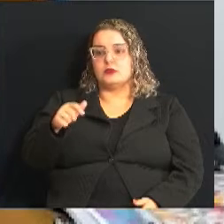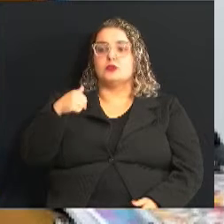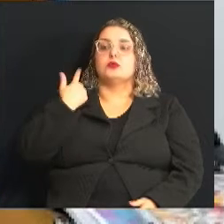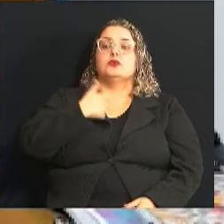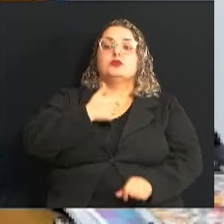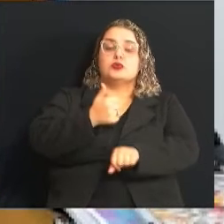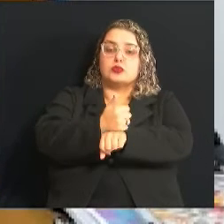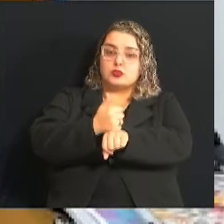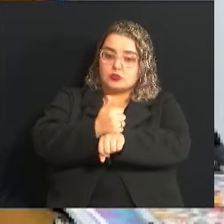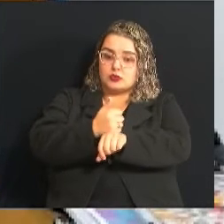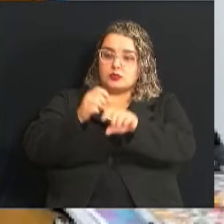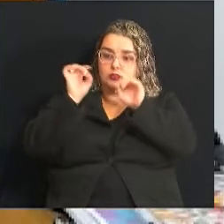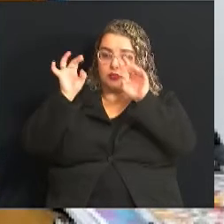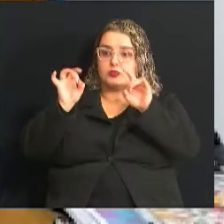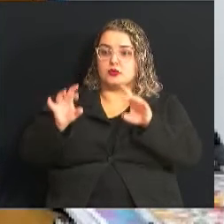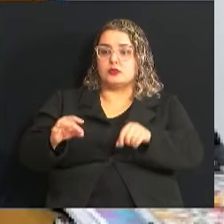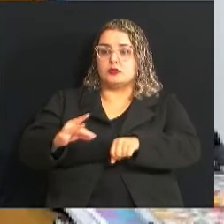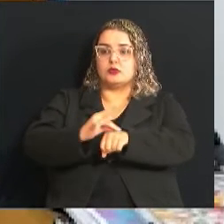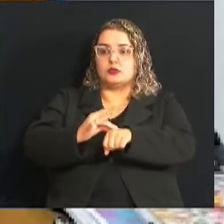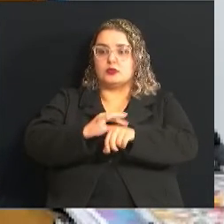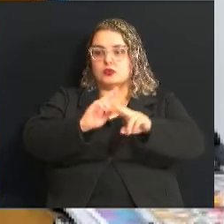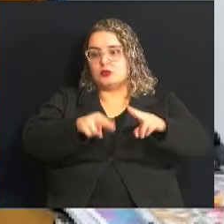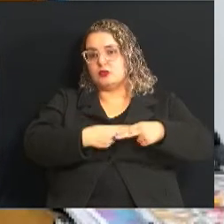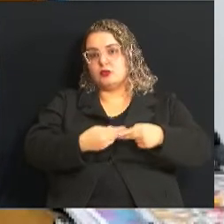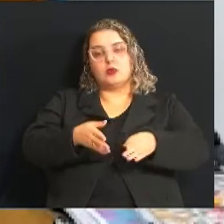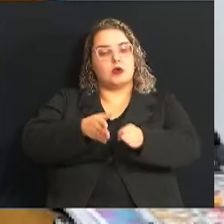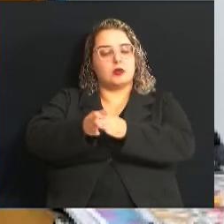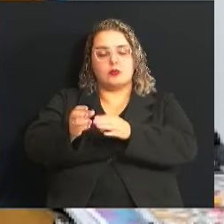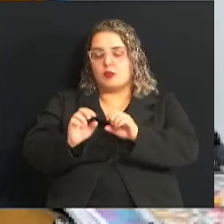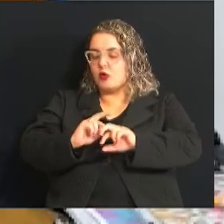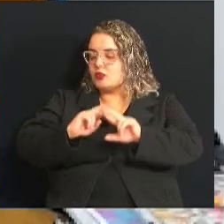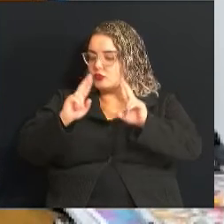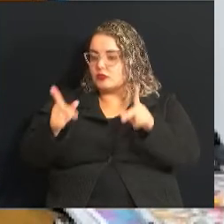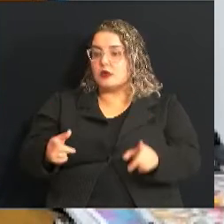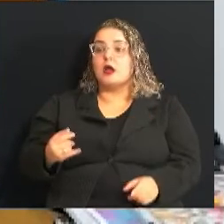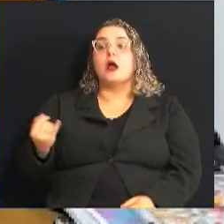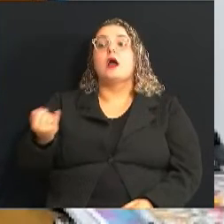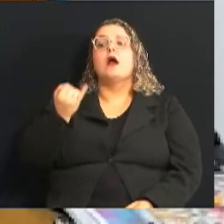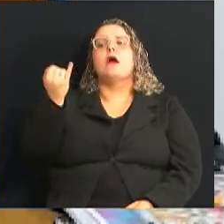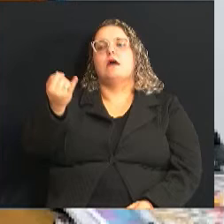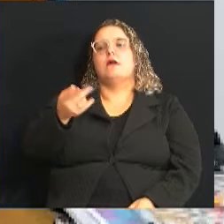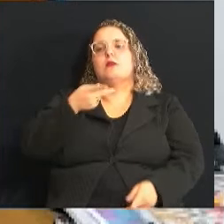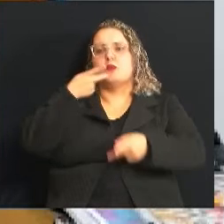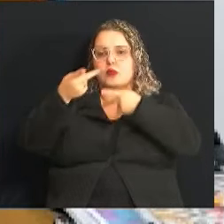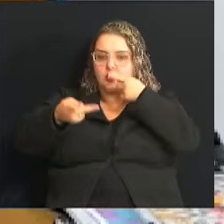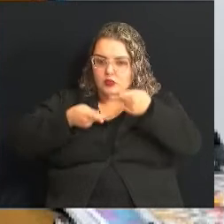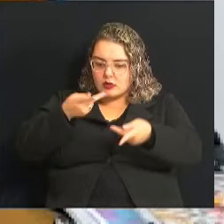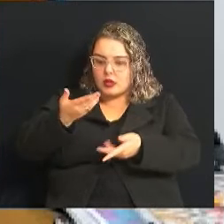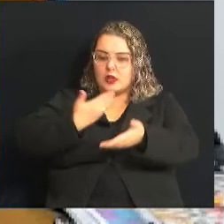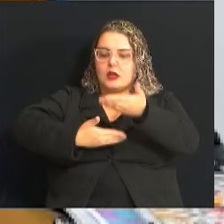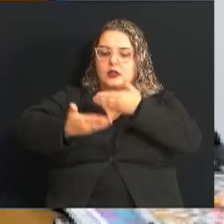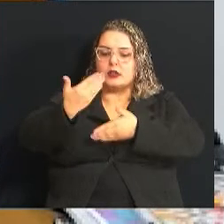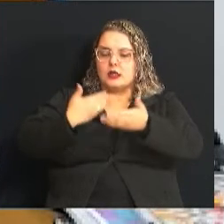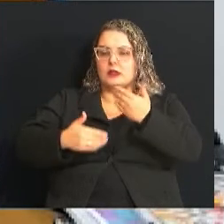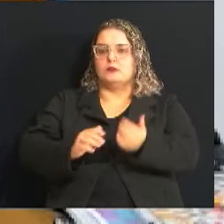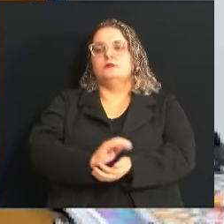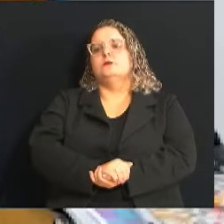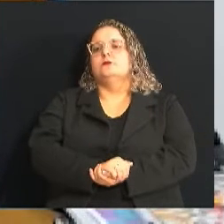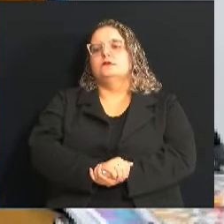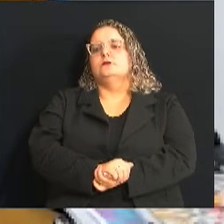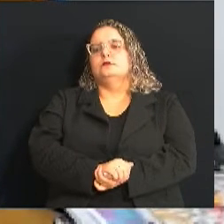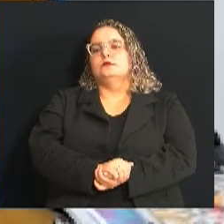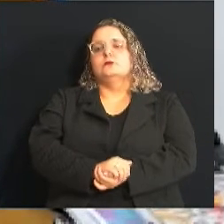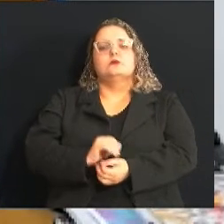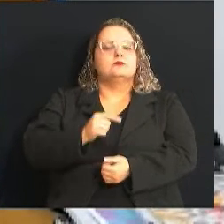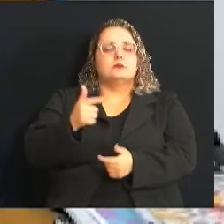profissionais especialistas em lutos, orientamos o contrário, a importância de poder compartilhar isso. Então, não tem